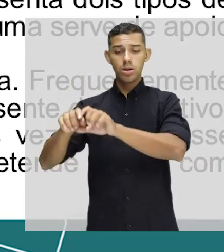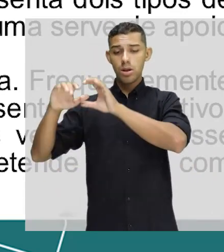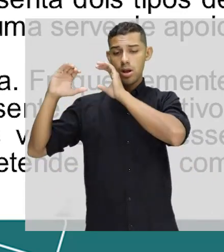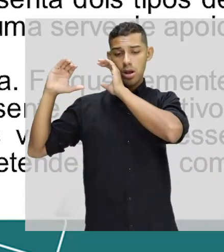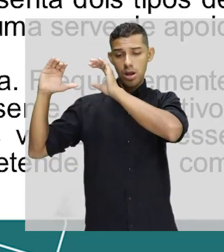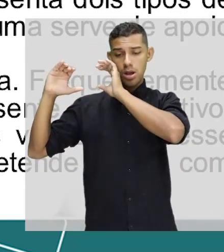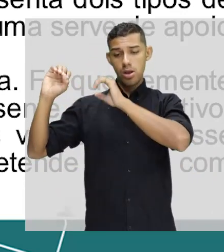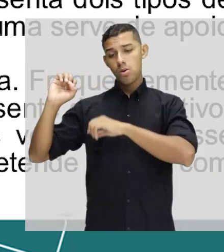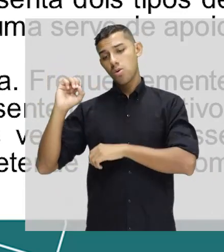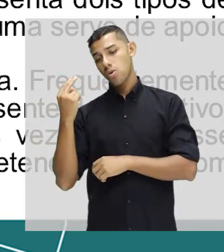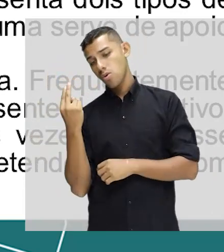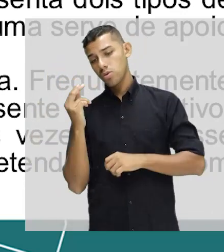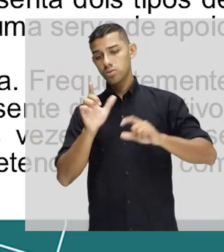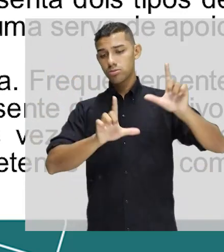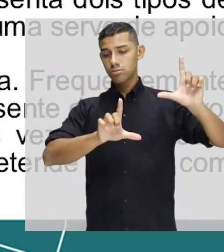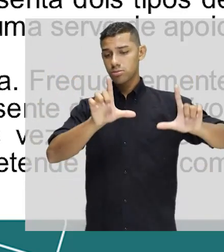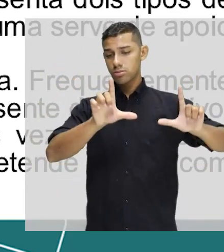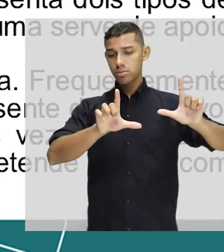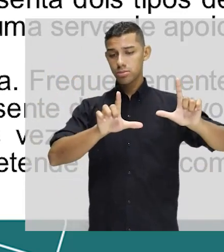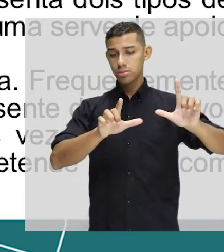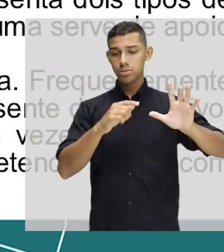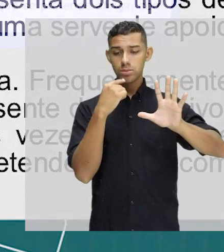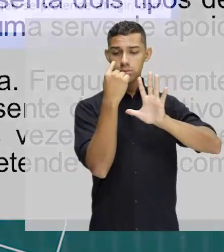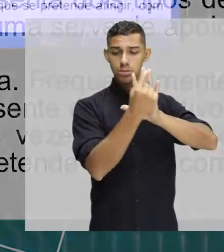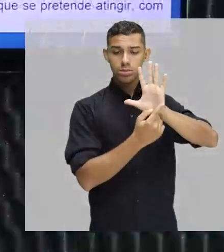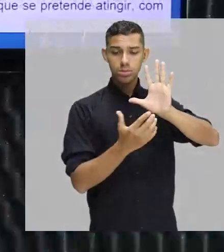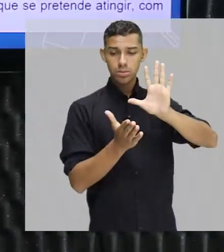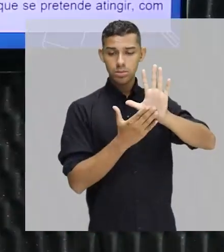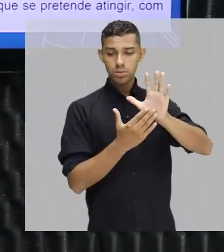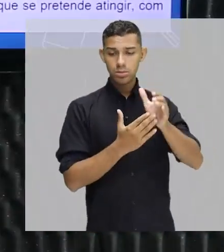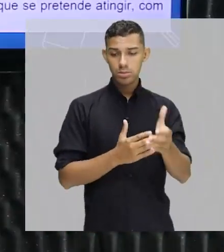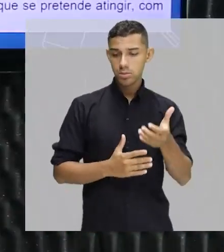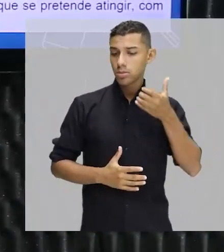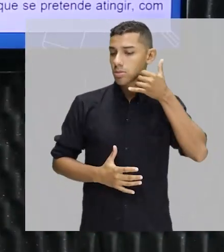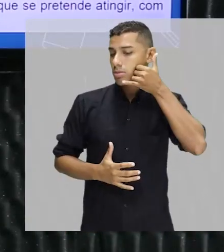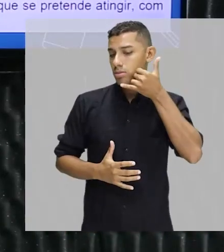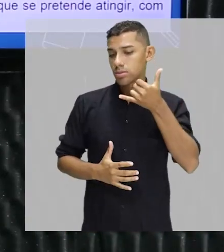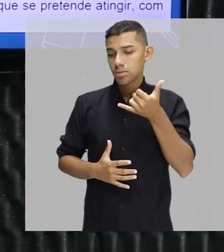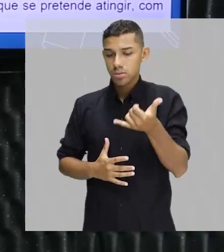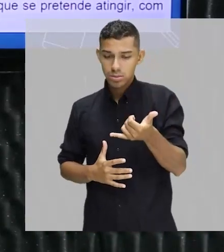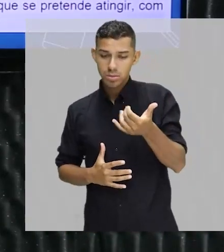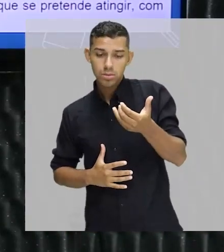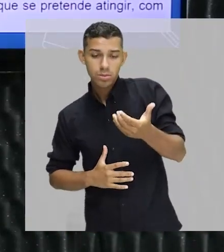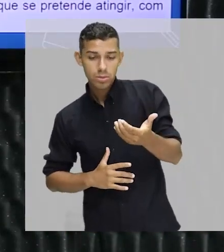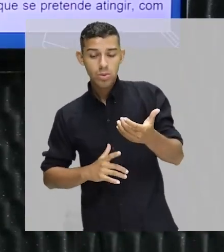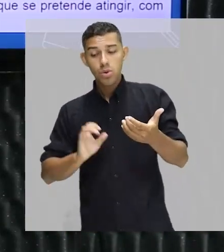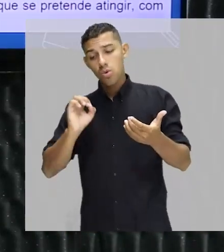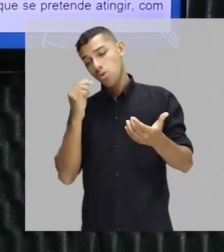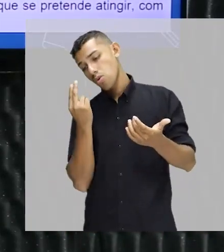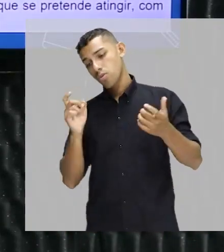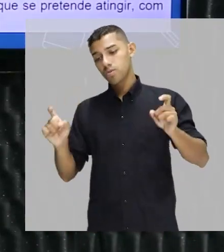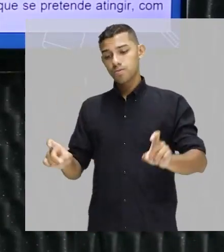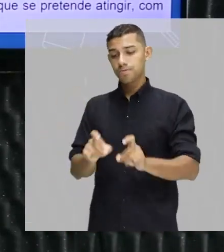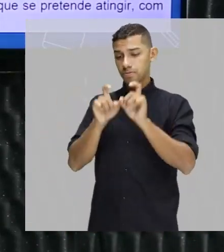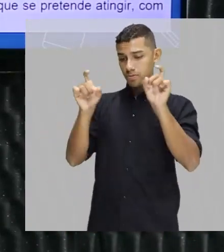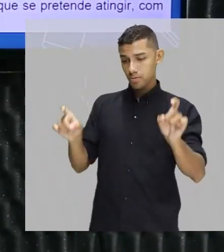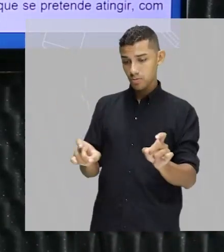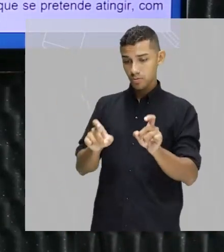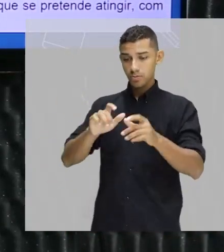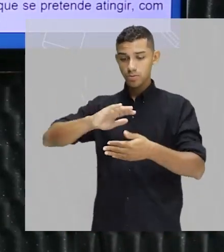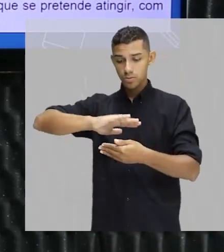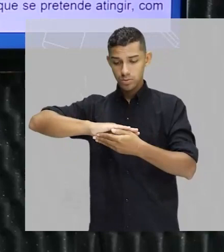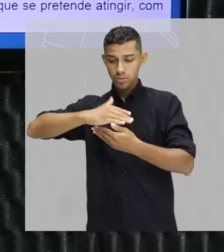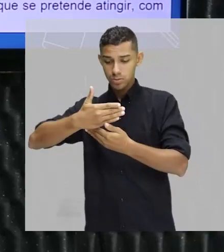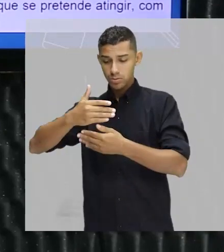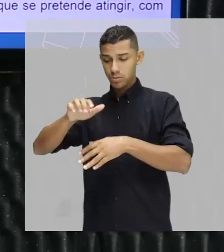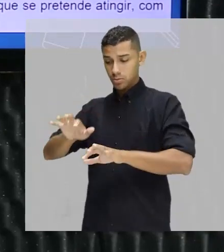de TV, na palma da mão, em nossos celulares ou no nosso computador, em cartaz,